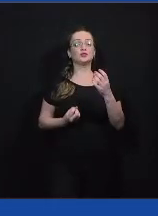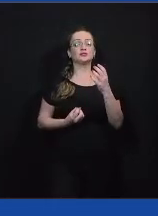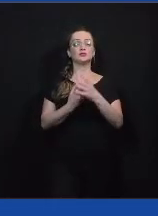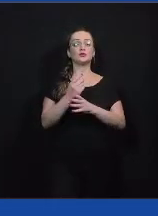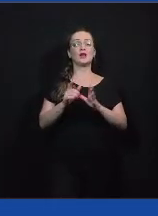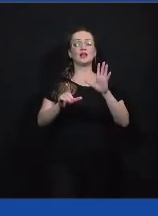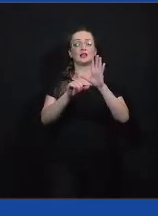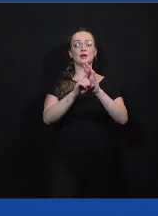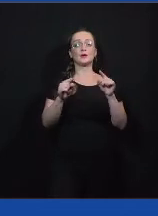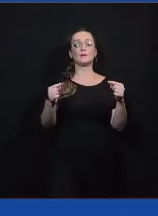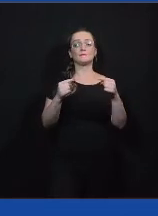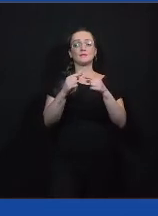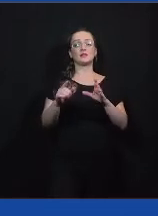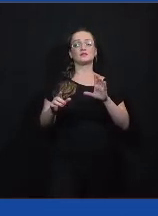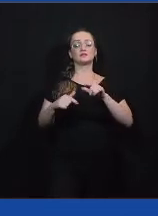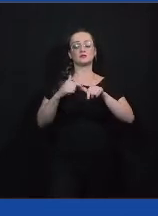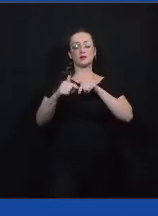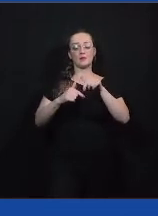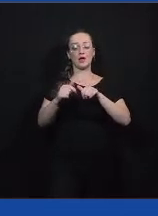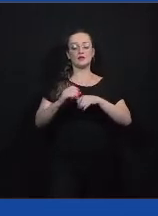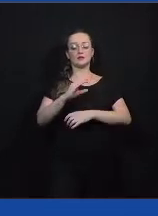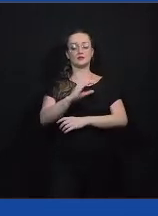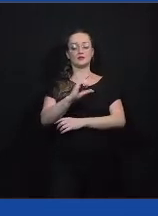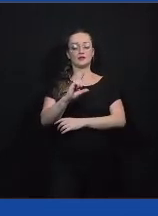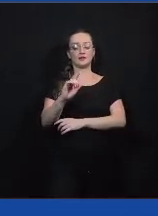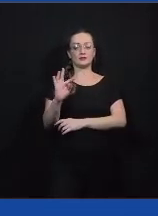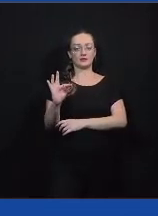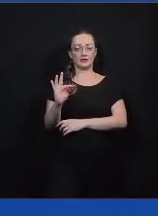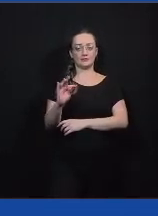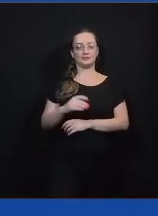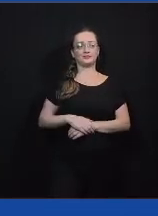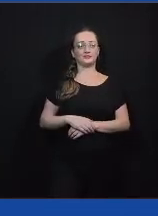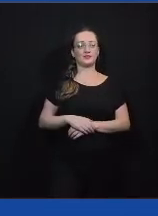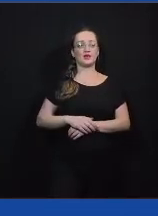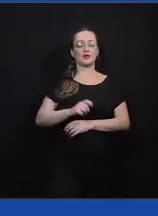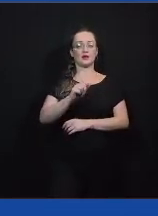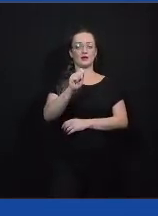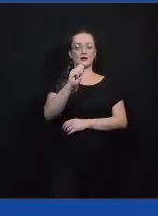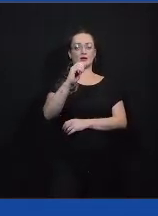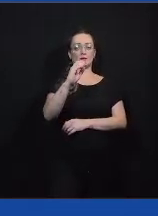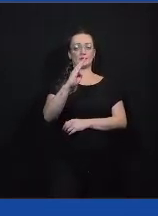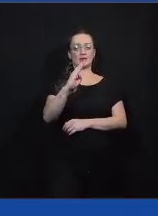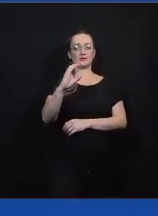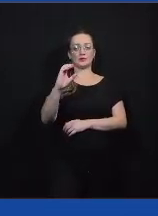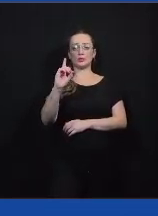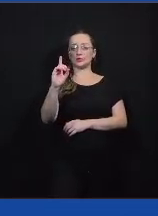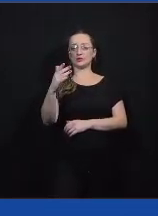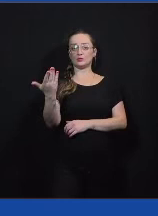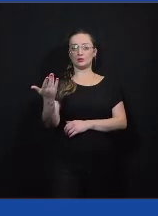do trabalho CLT é aprovada a b c ou d e